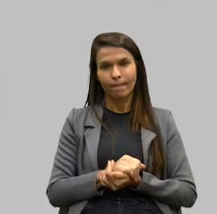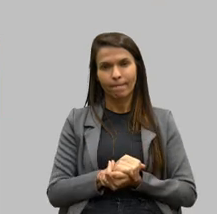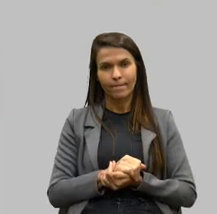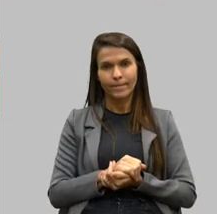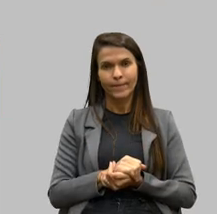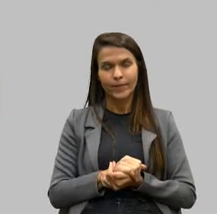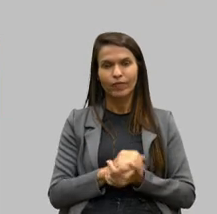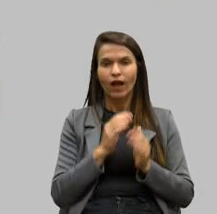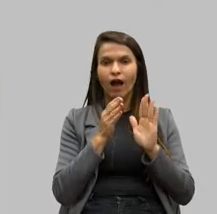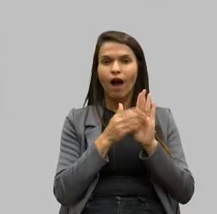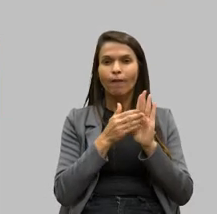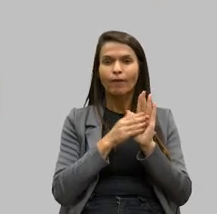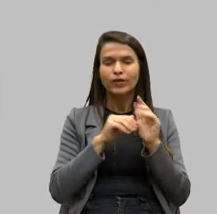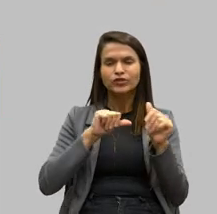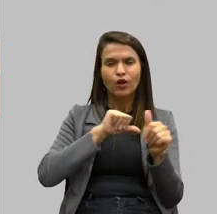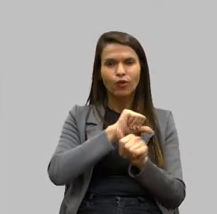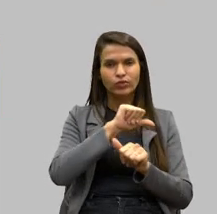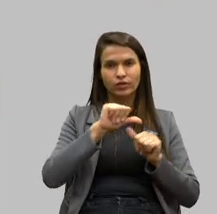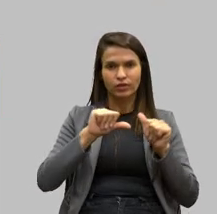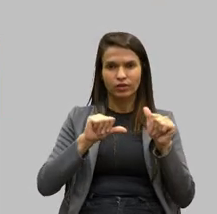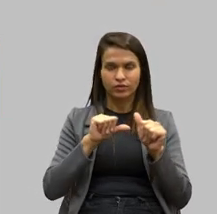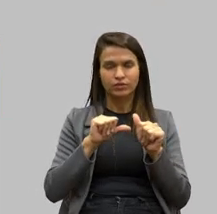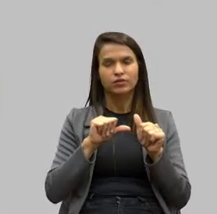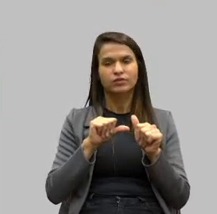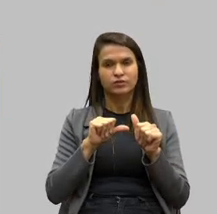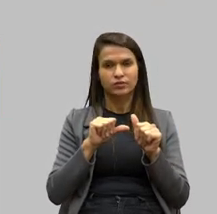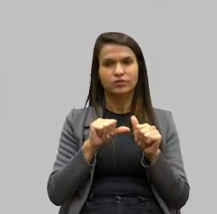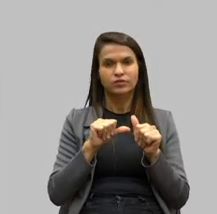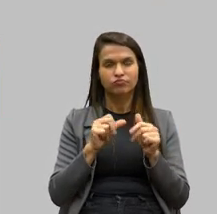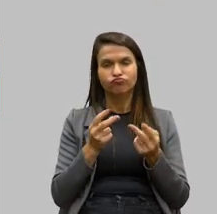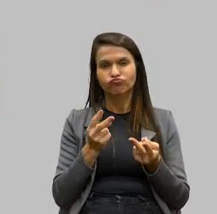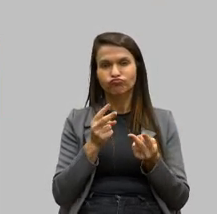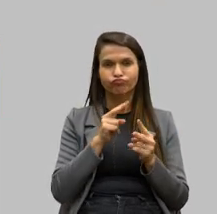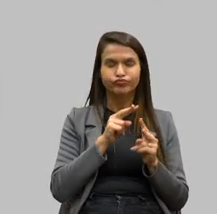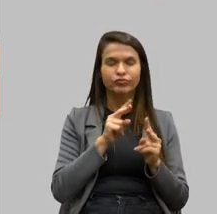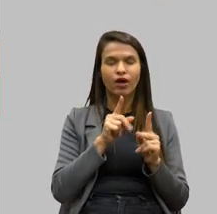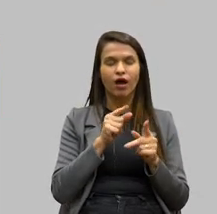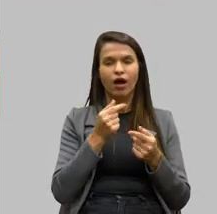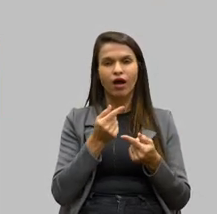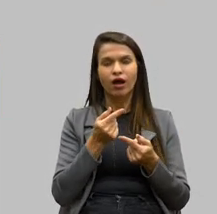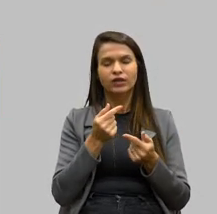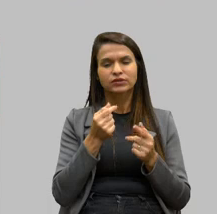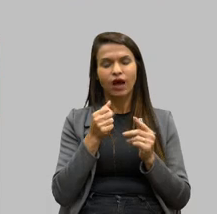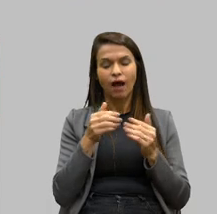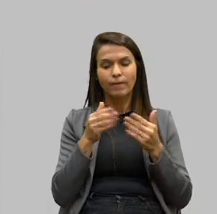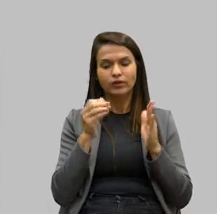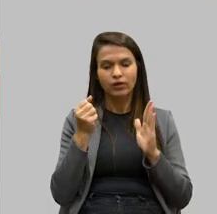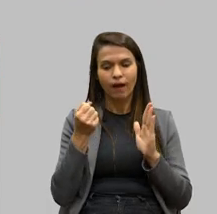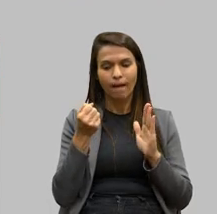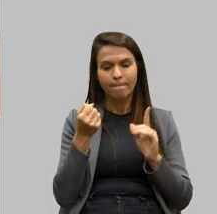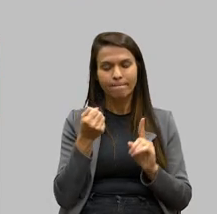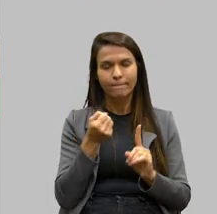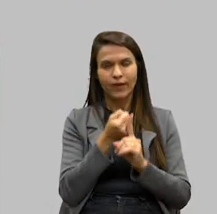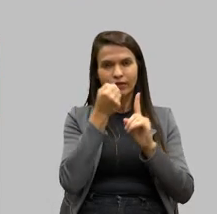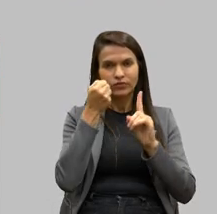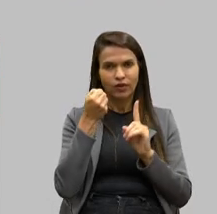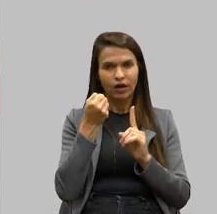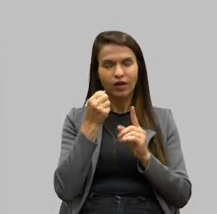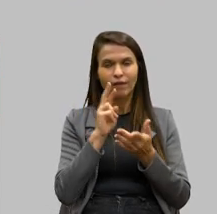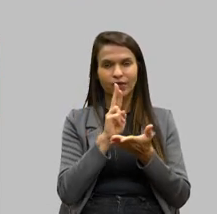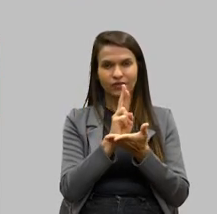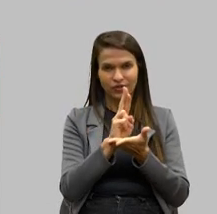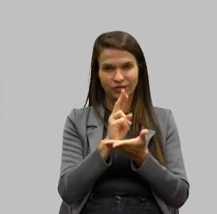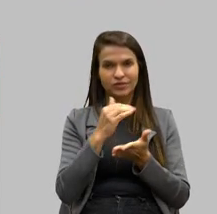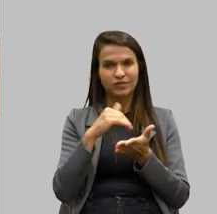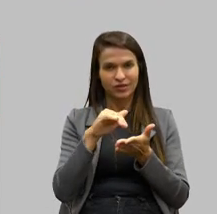propostas de alterações, mudanças, e essa abertura foi pactuada com a representante da secretaria que veio